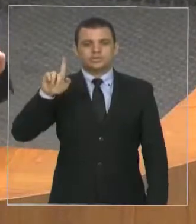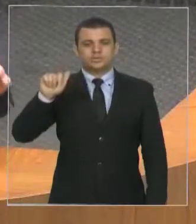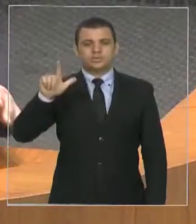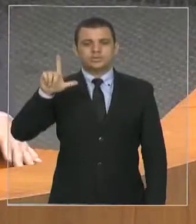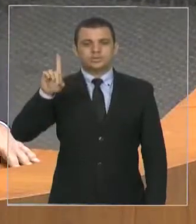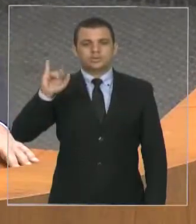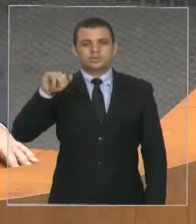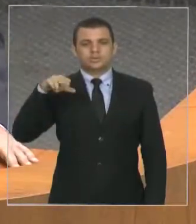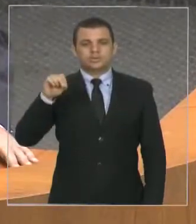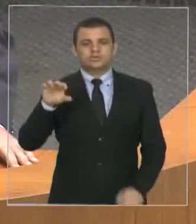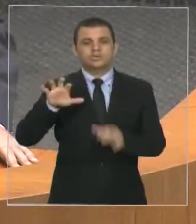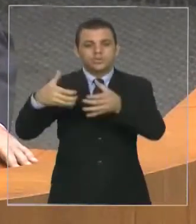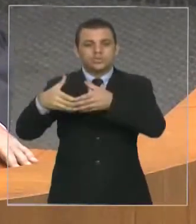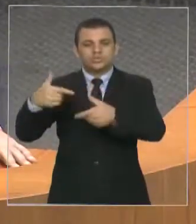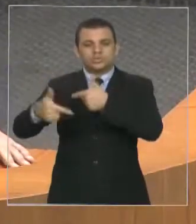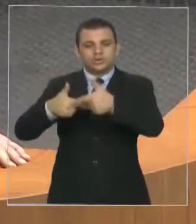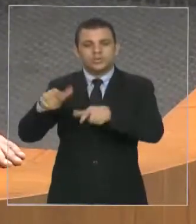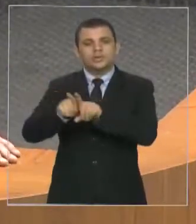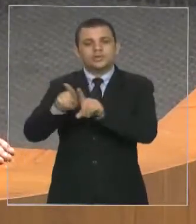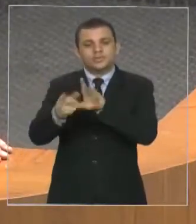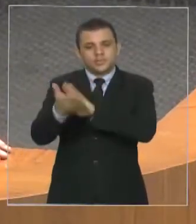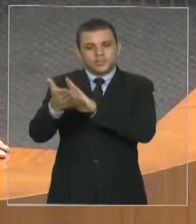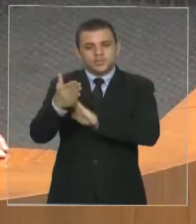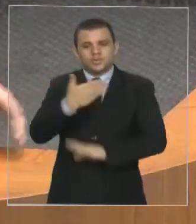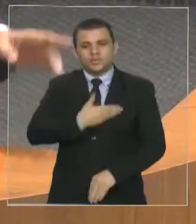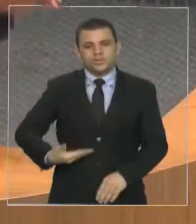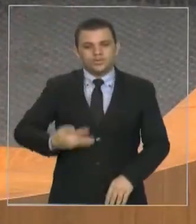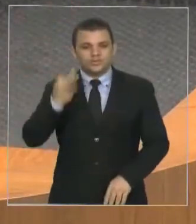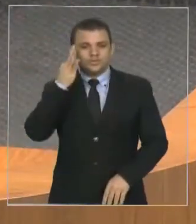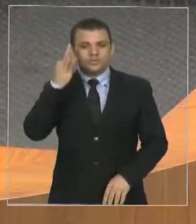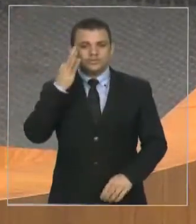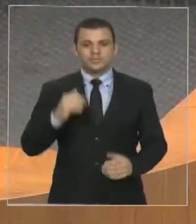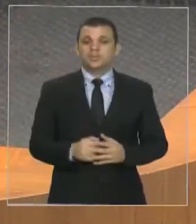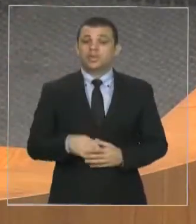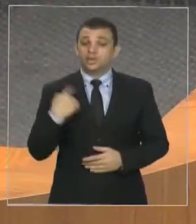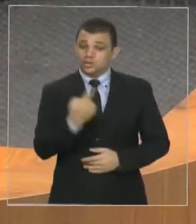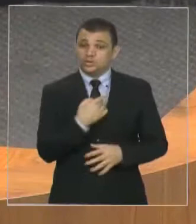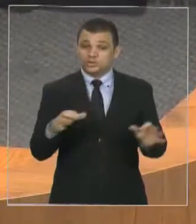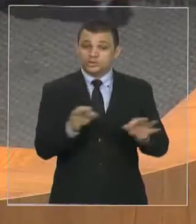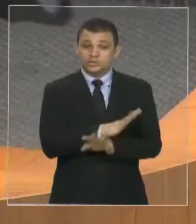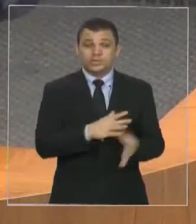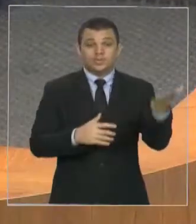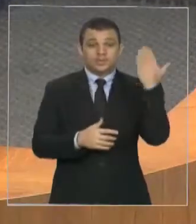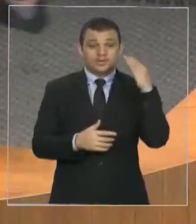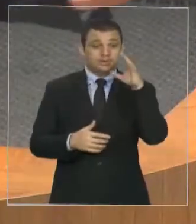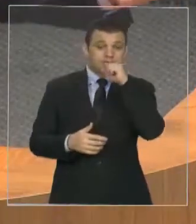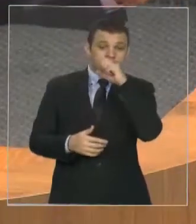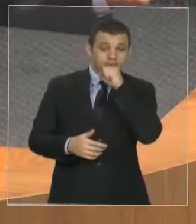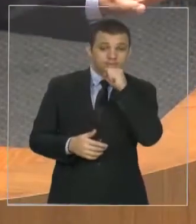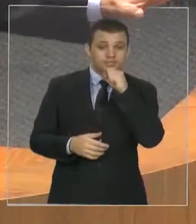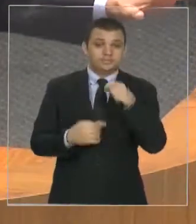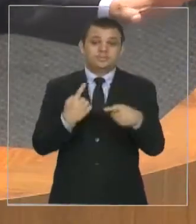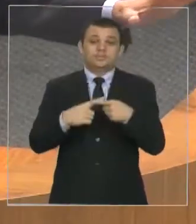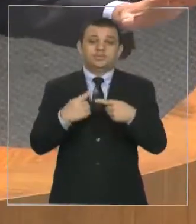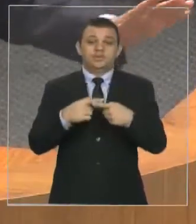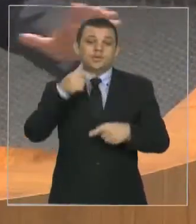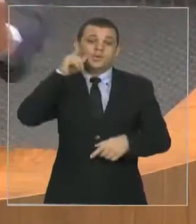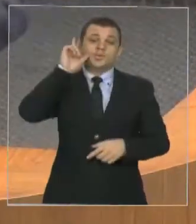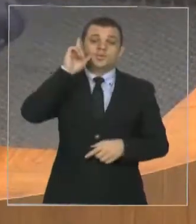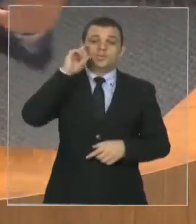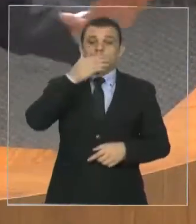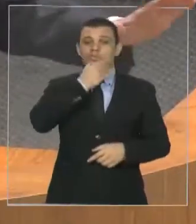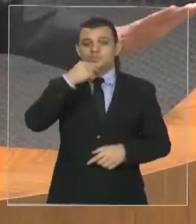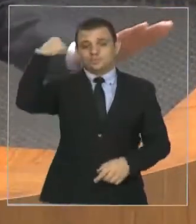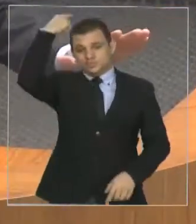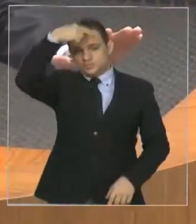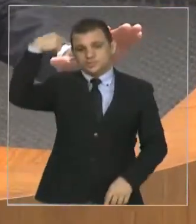grande realização. Terminamos aqui no sábado. Ontem, infelizmente, São Pedro resolveu fazer seu próprio São João e não